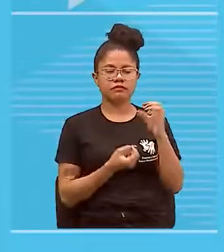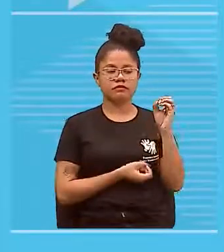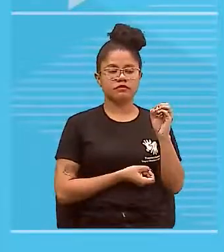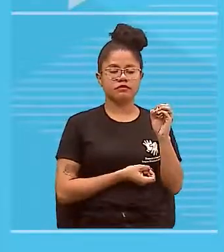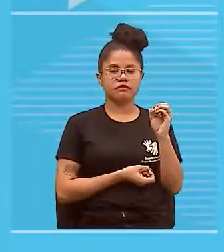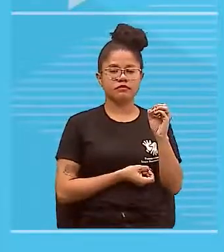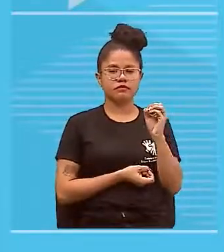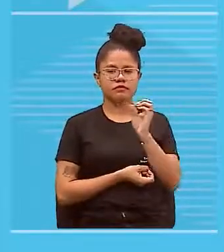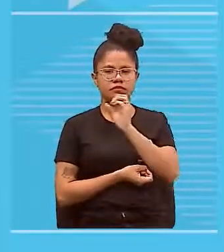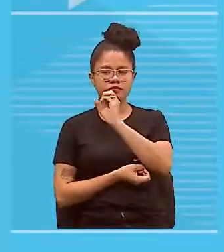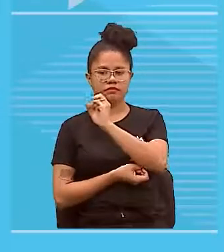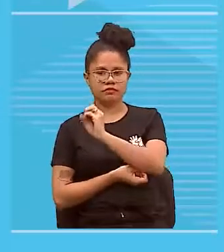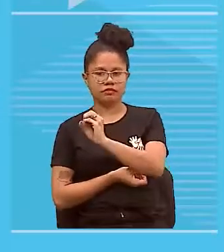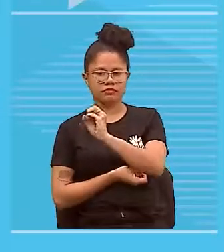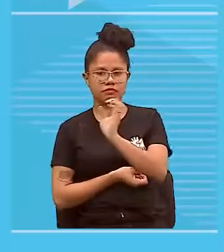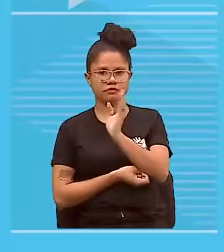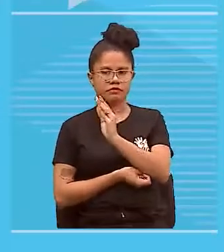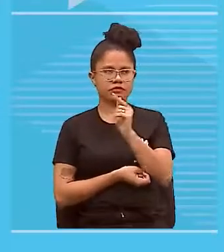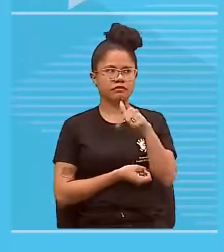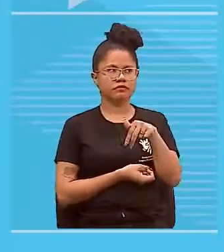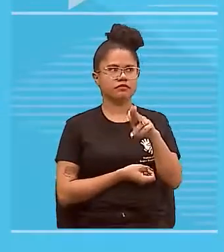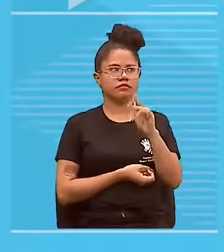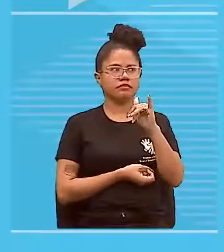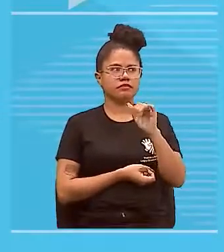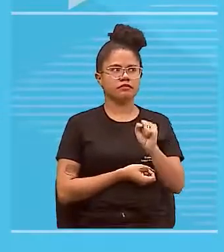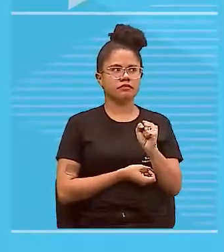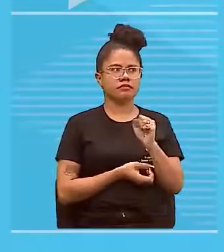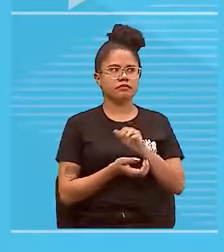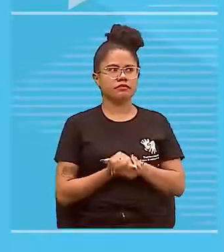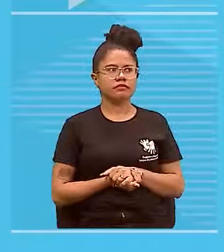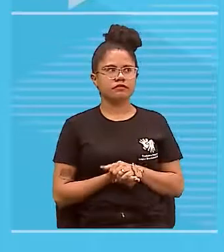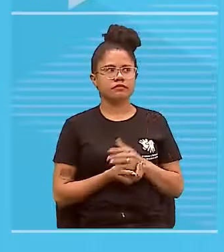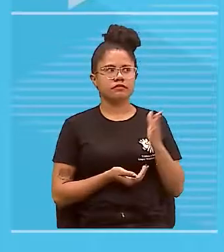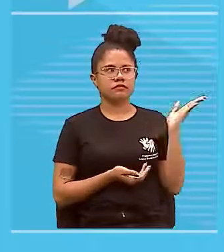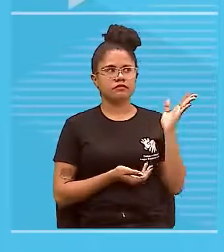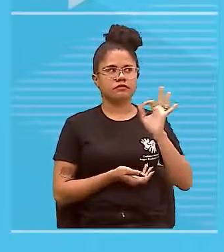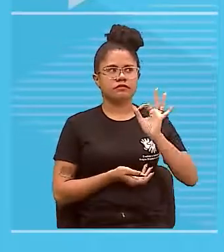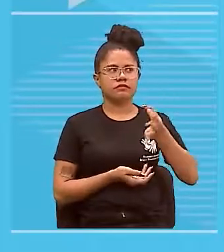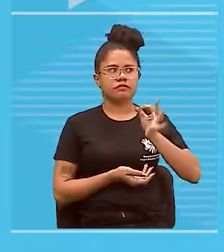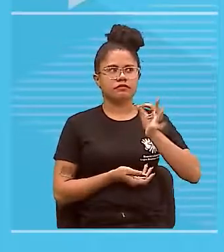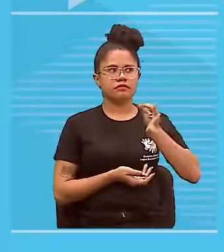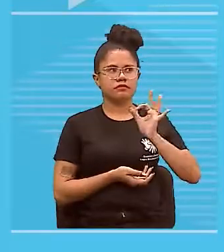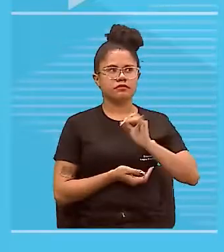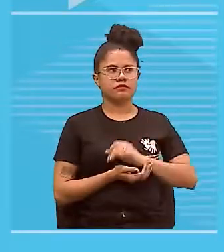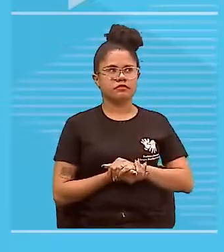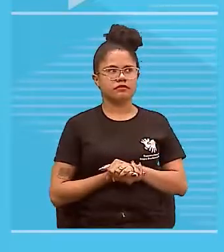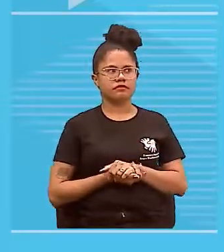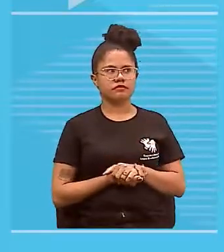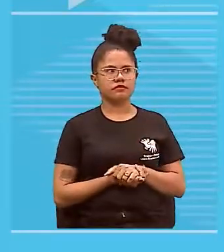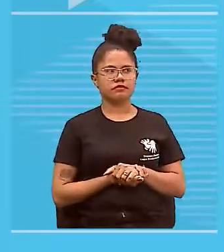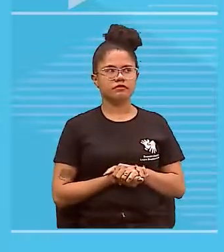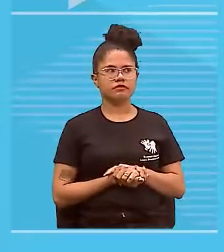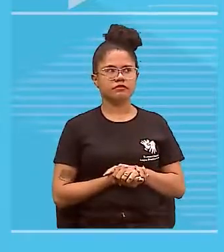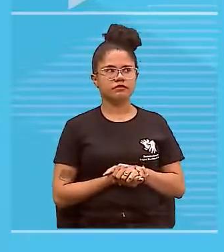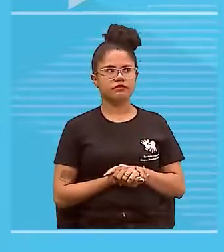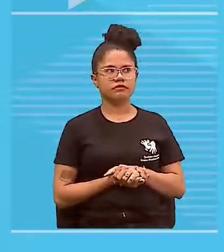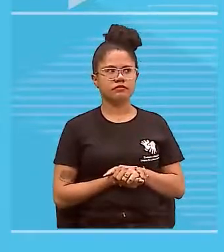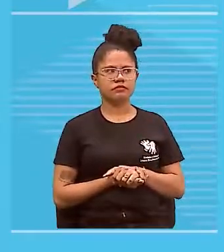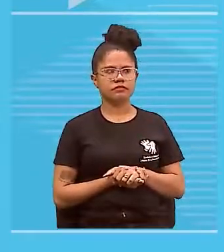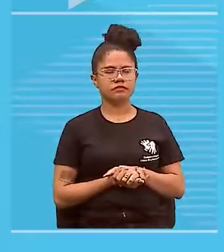tá seria assim então a correta forma da frase acima